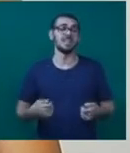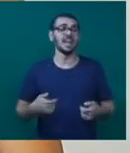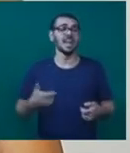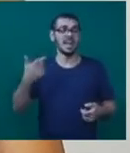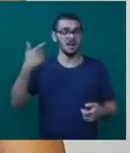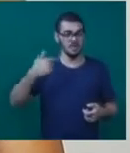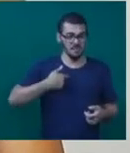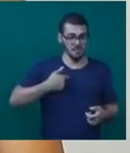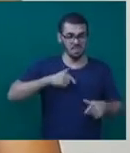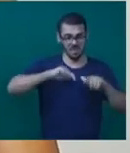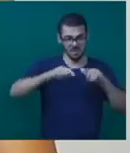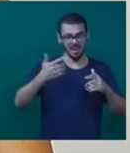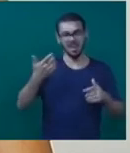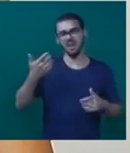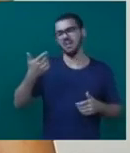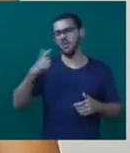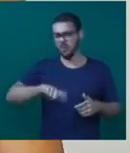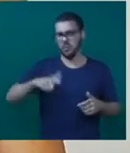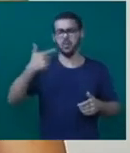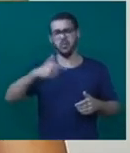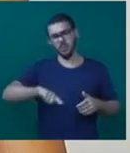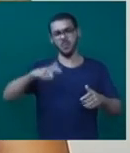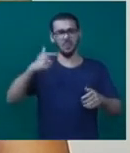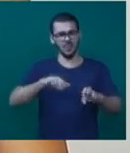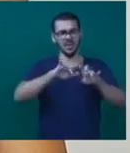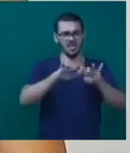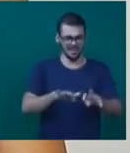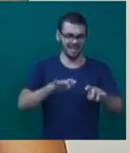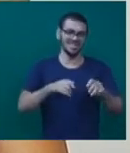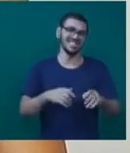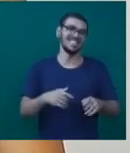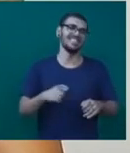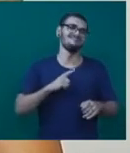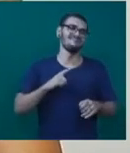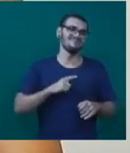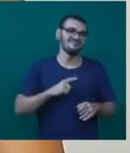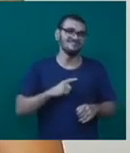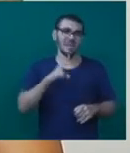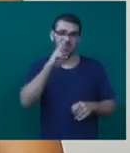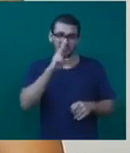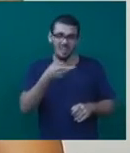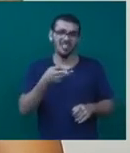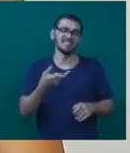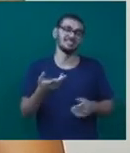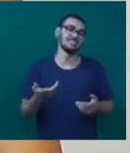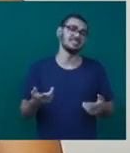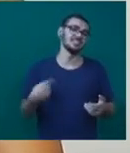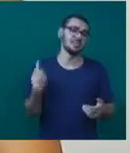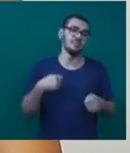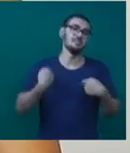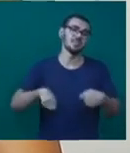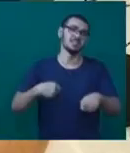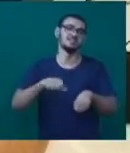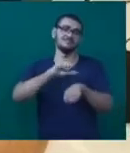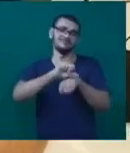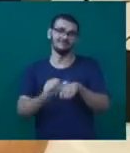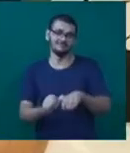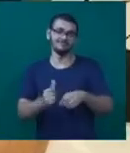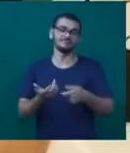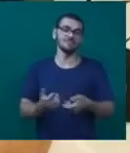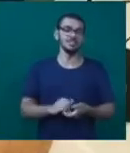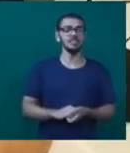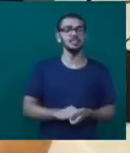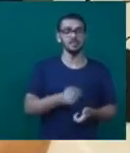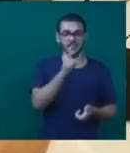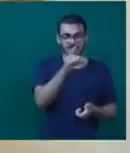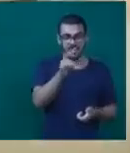trabalho, a mesma rotina de todos os dias, né? Agravou e aí vai ser onde que vai ter que fazer uma cirurgia, né? Cada trabalho